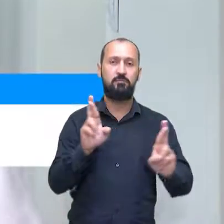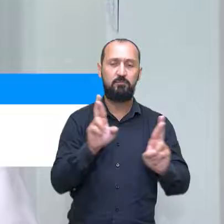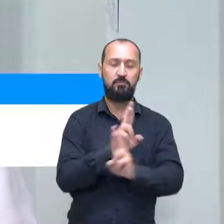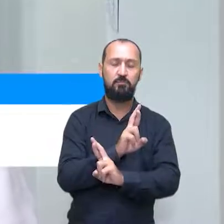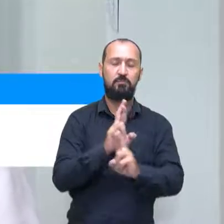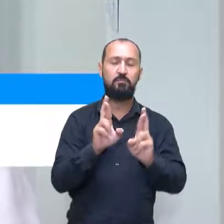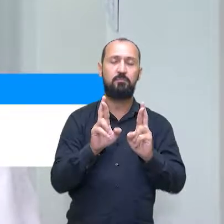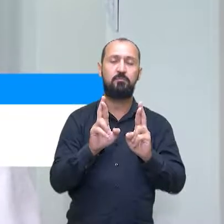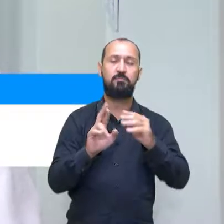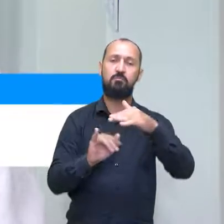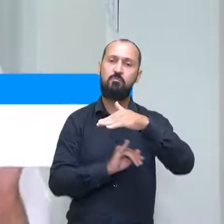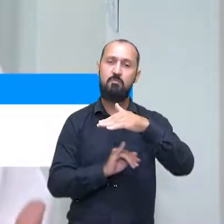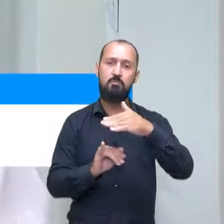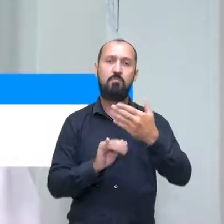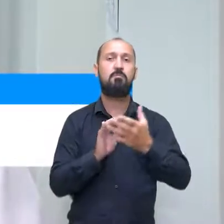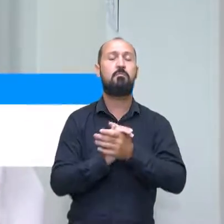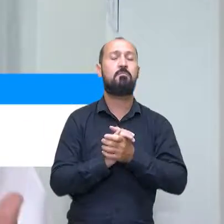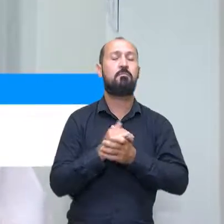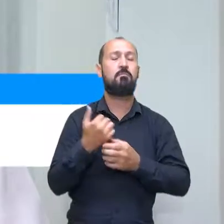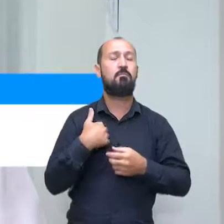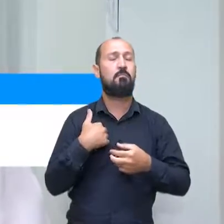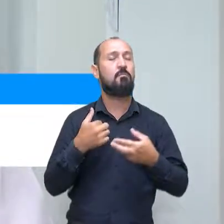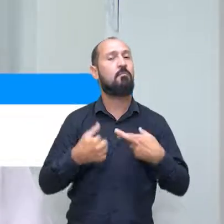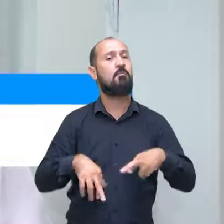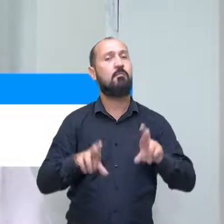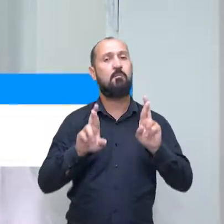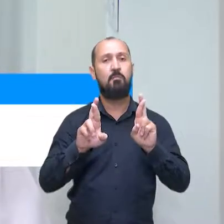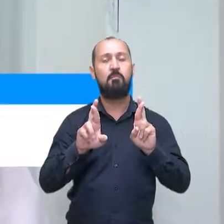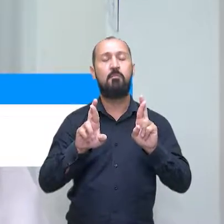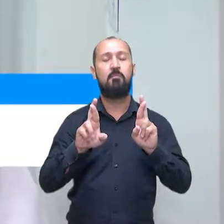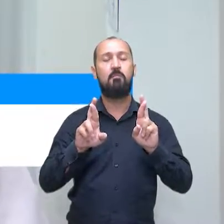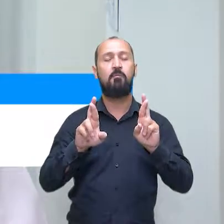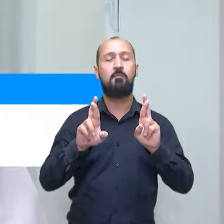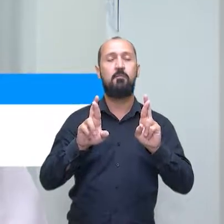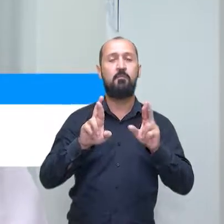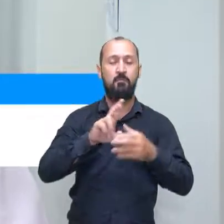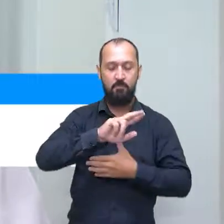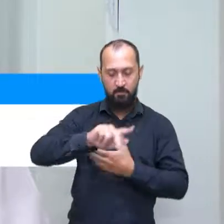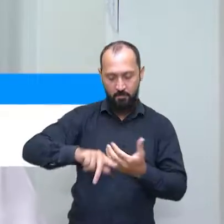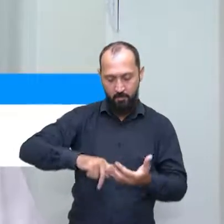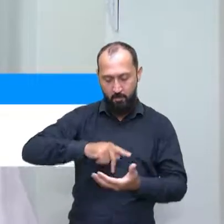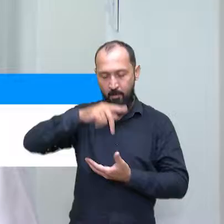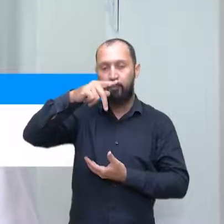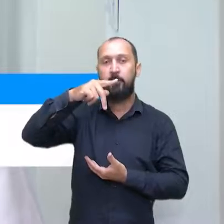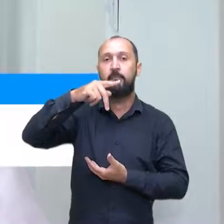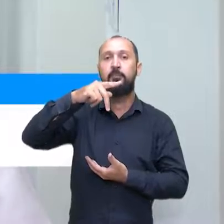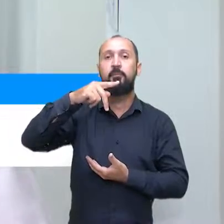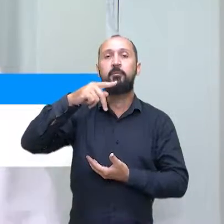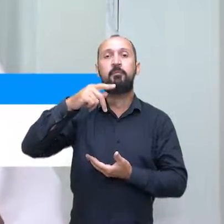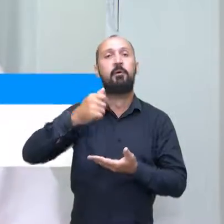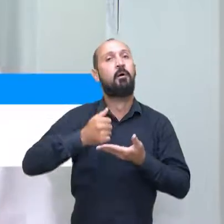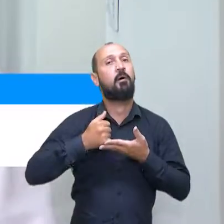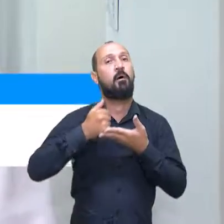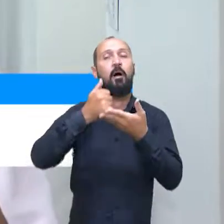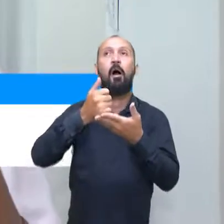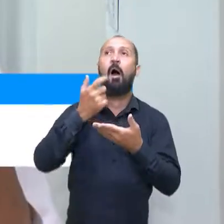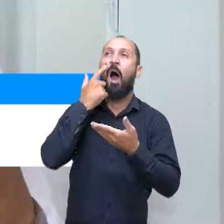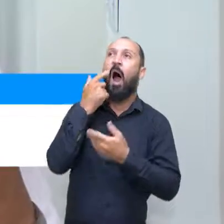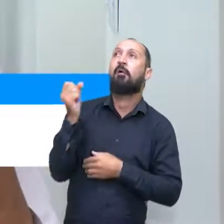reatar também o relacionamento mútuo entre as instituições. Então eu espero que realmente a Páscoa